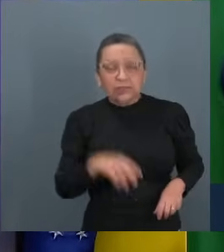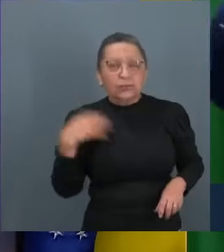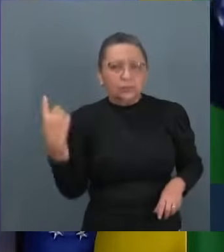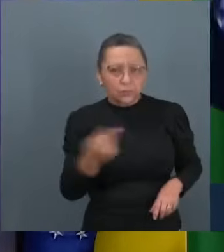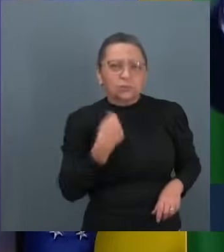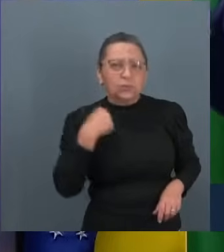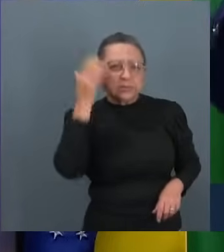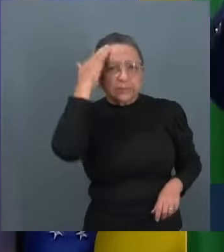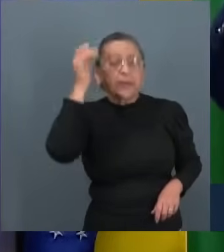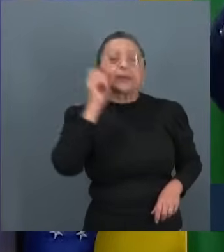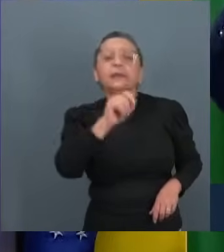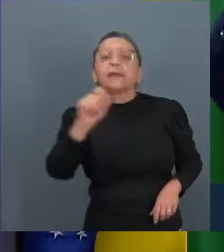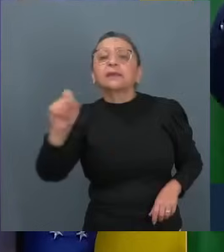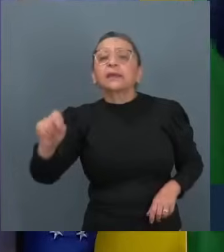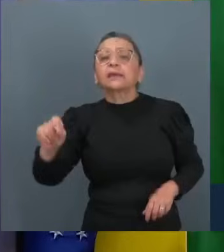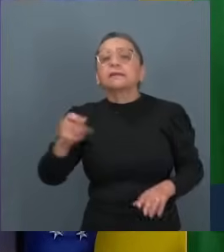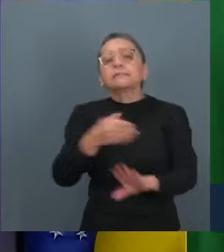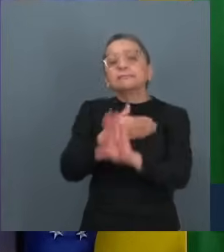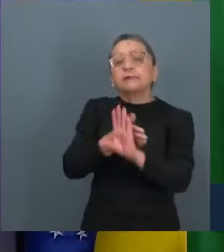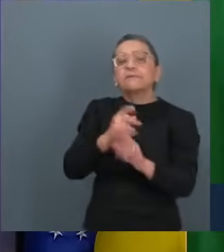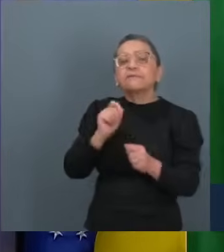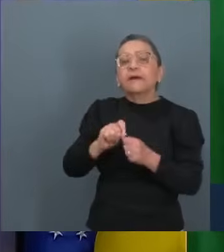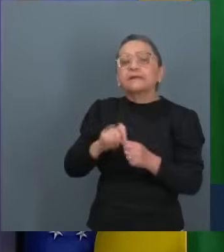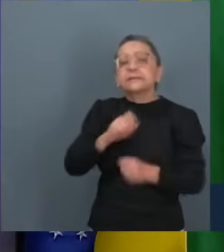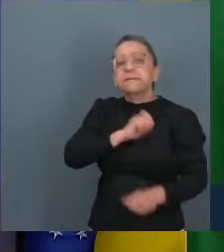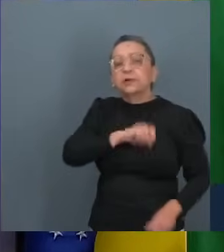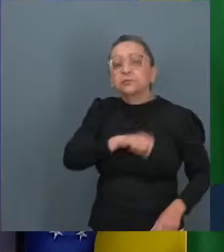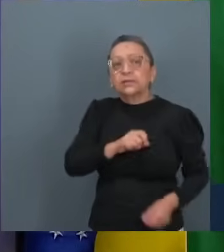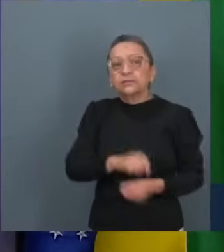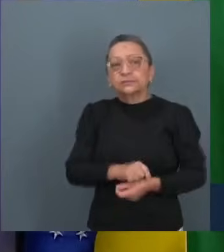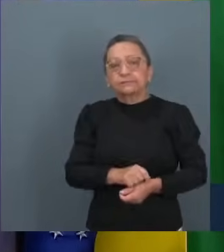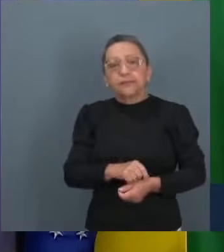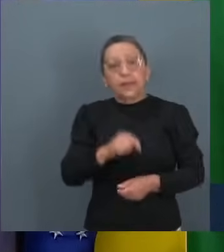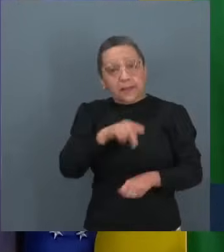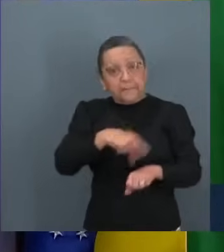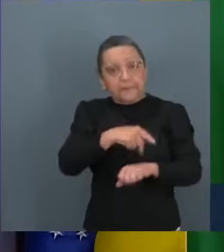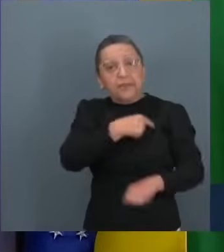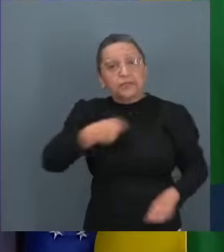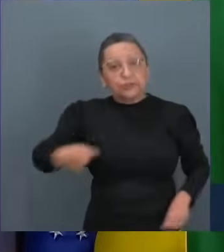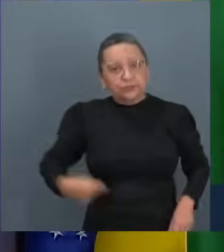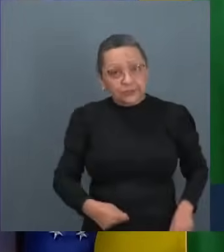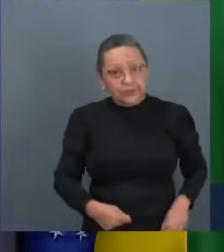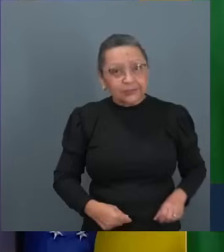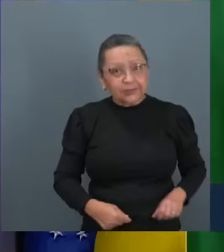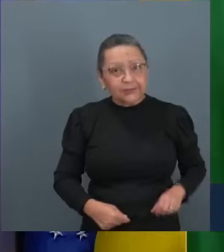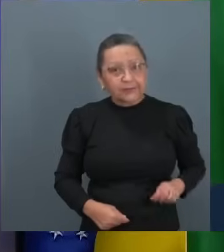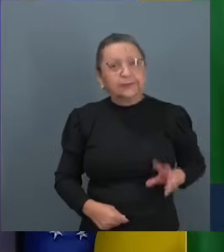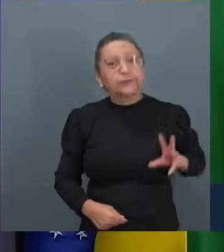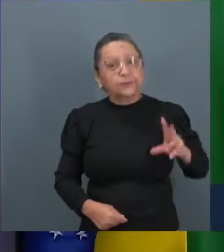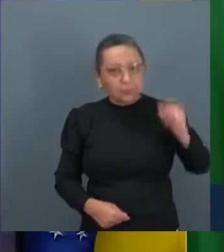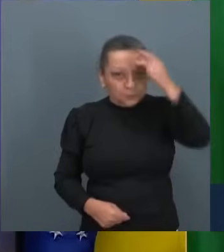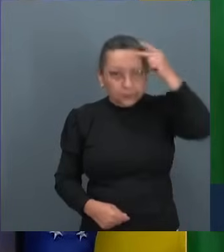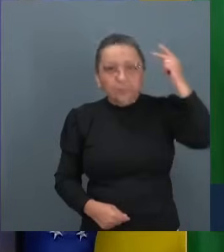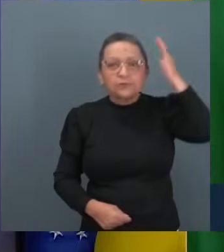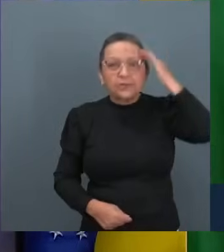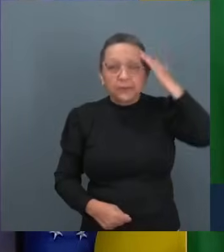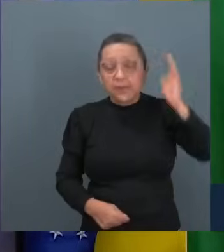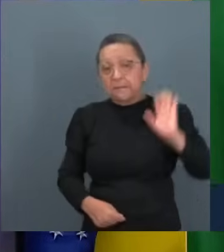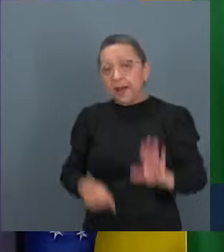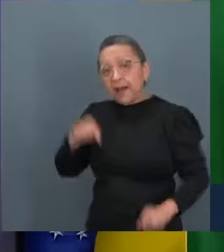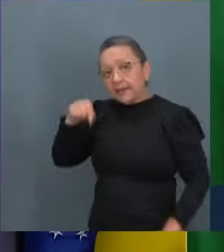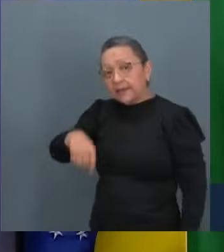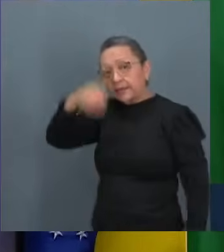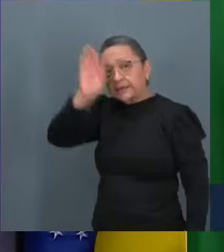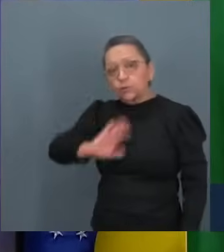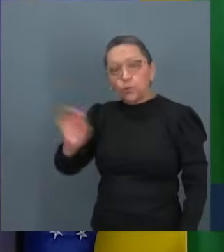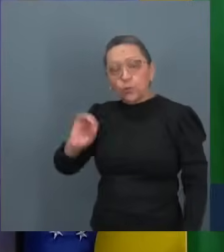mundo sabe lá quem está fazendo essa arbitrariedade. Lá na China todo mundo sabe quem é, mas aqui não.